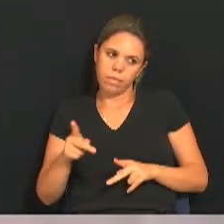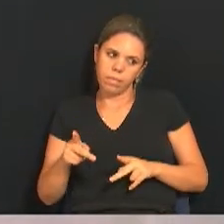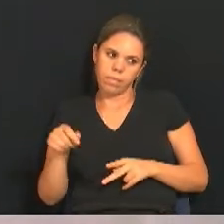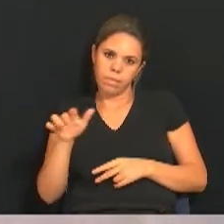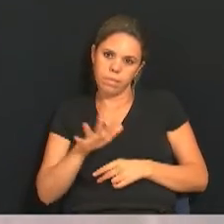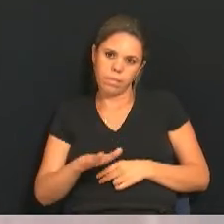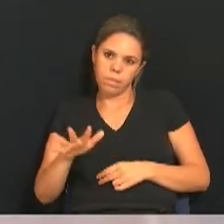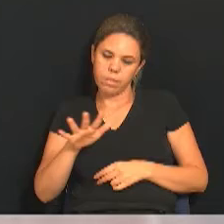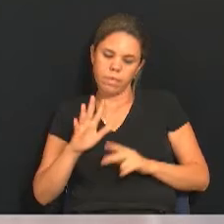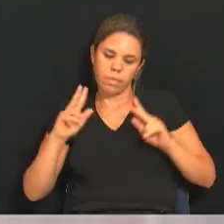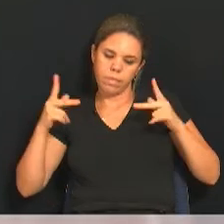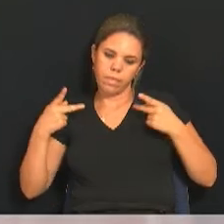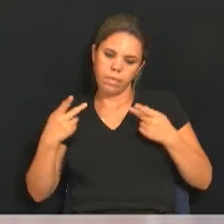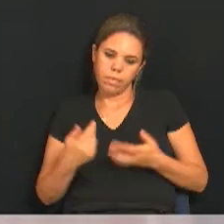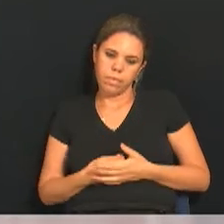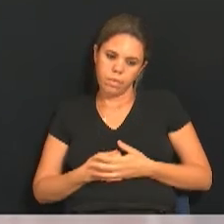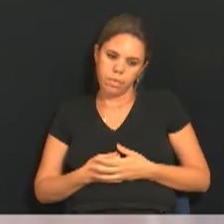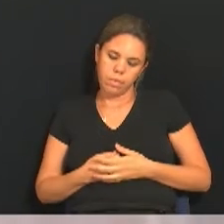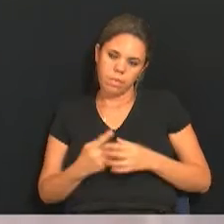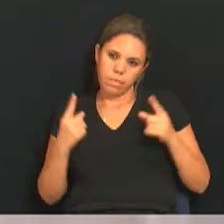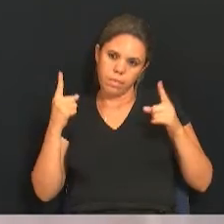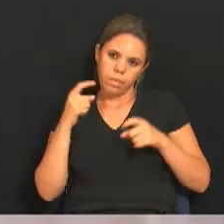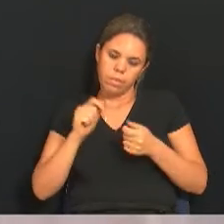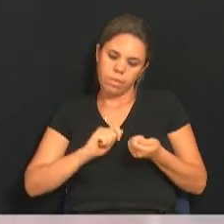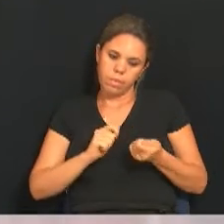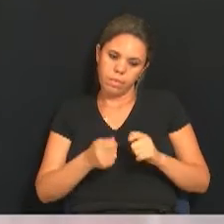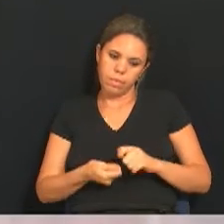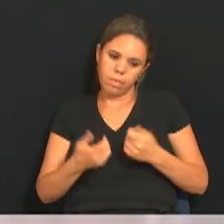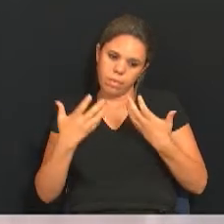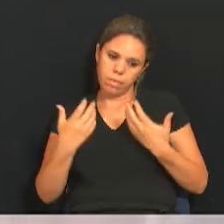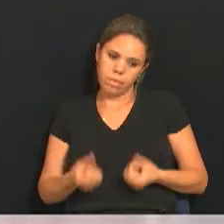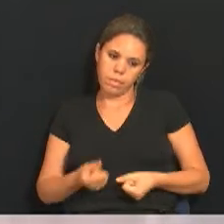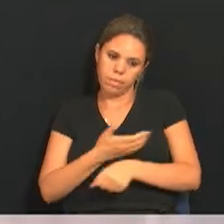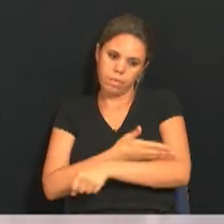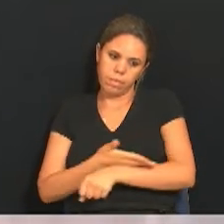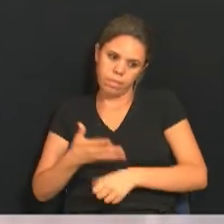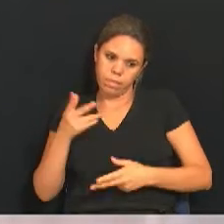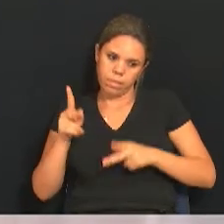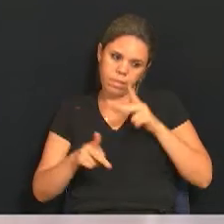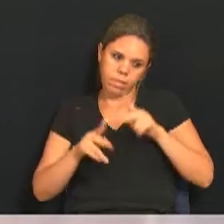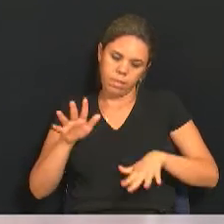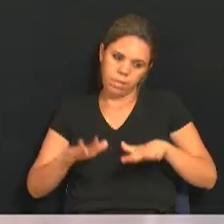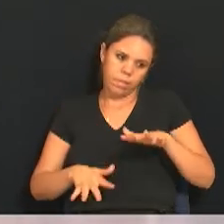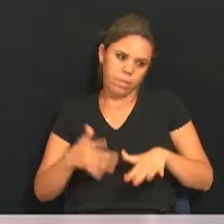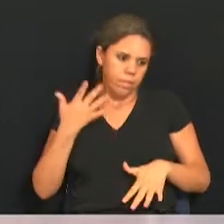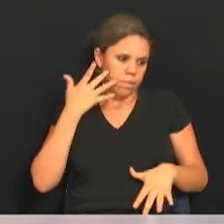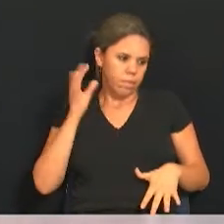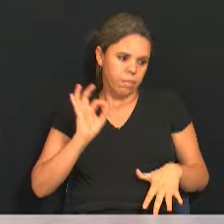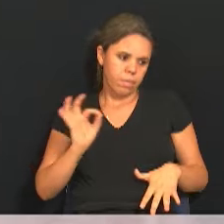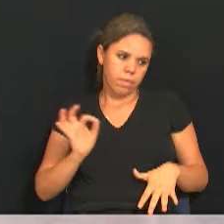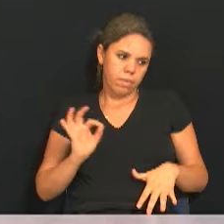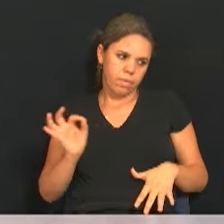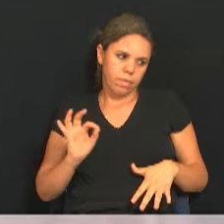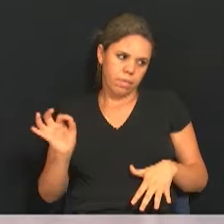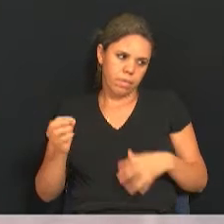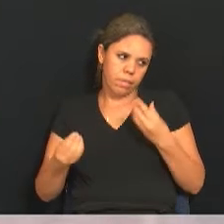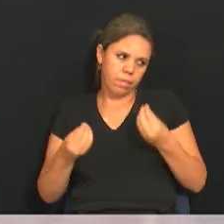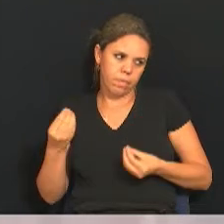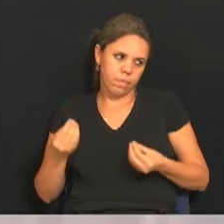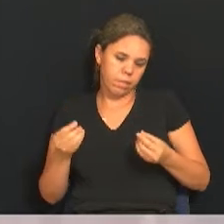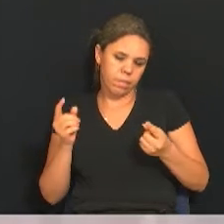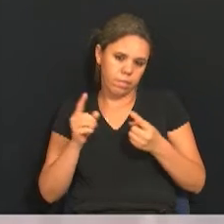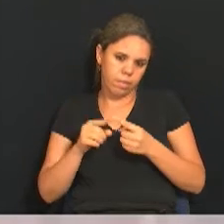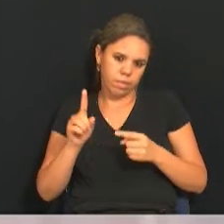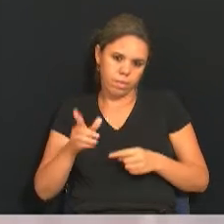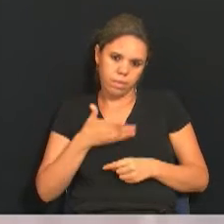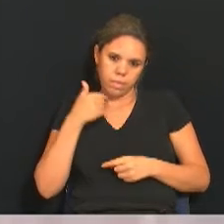ser humano, tem uma dificuldade de adaptação. Então, muitos provavelmente não entenderam de que a intenção é das